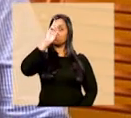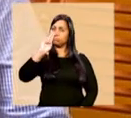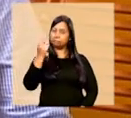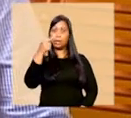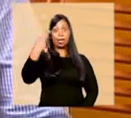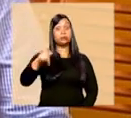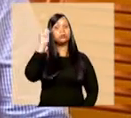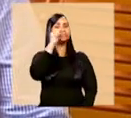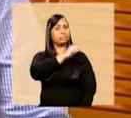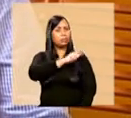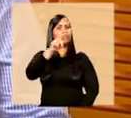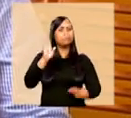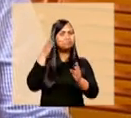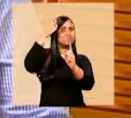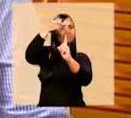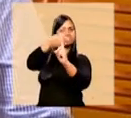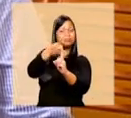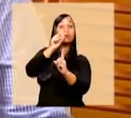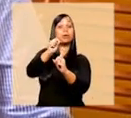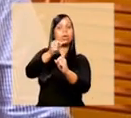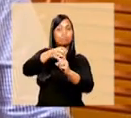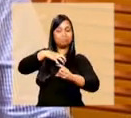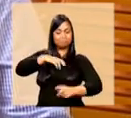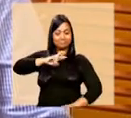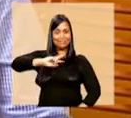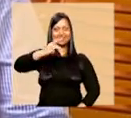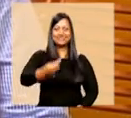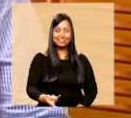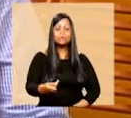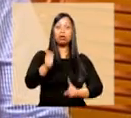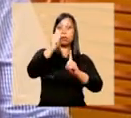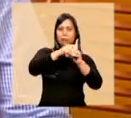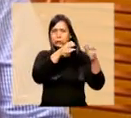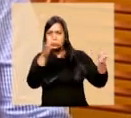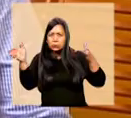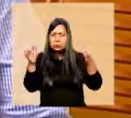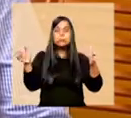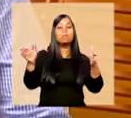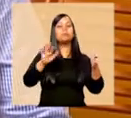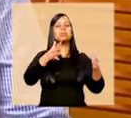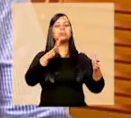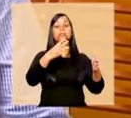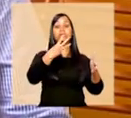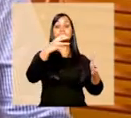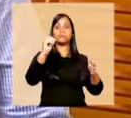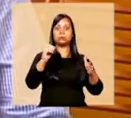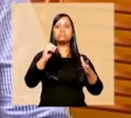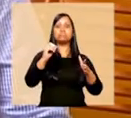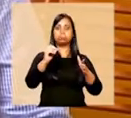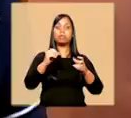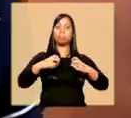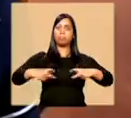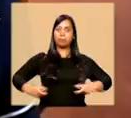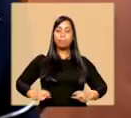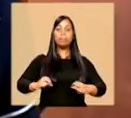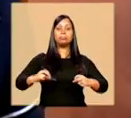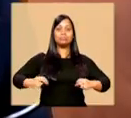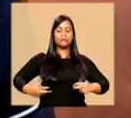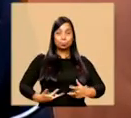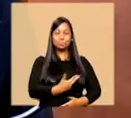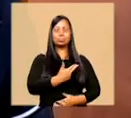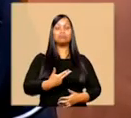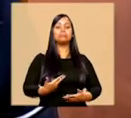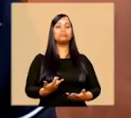O Hospital de Base de Rio Preto é referência nacional em transplantes. Por mês, são realizadas em média 30 cirurgias. Muitas vezes,